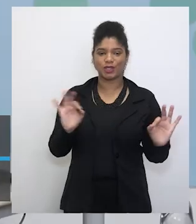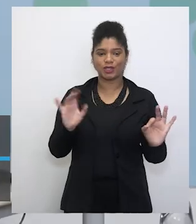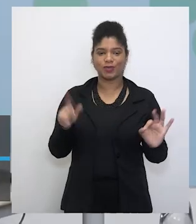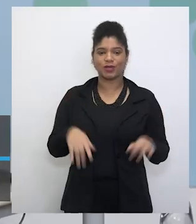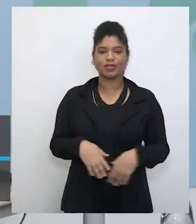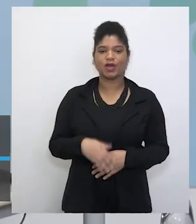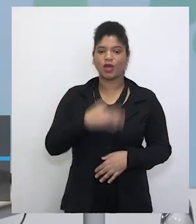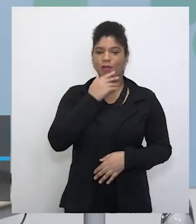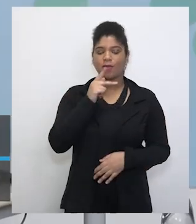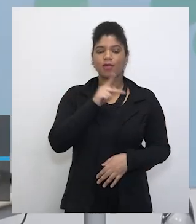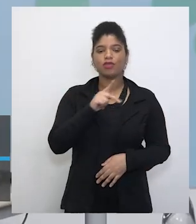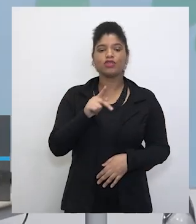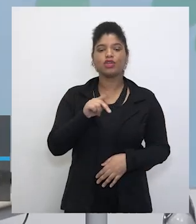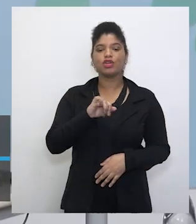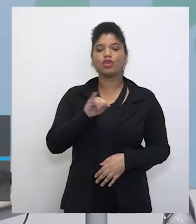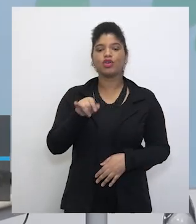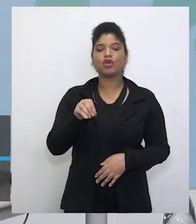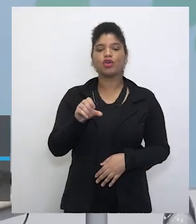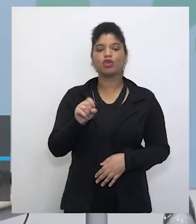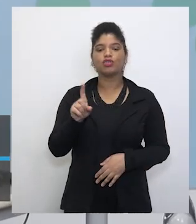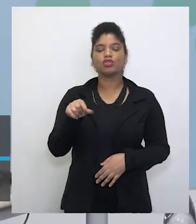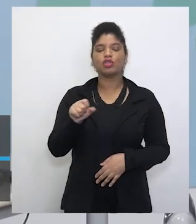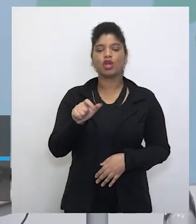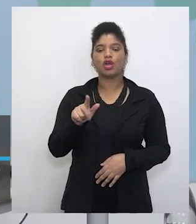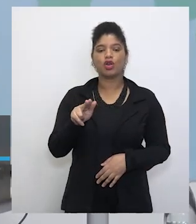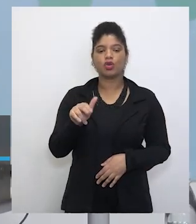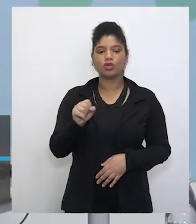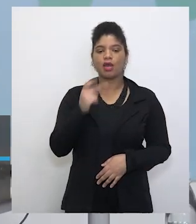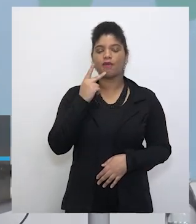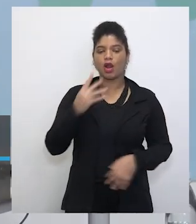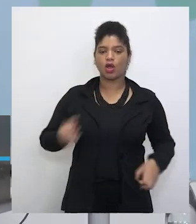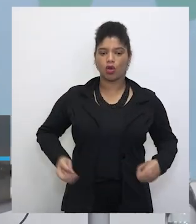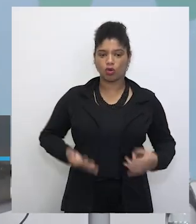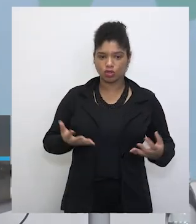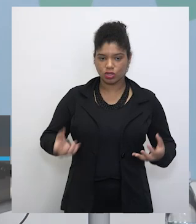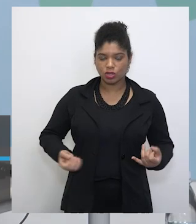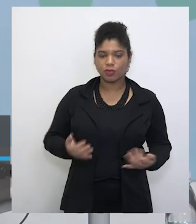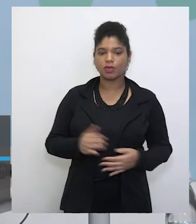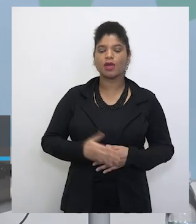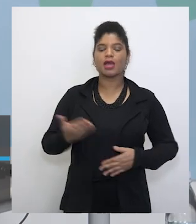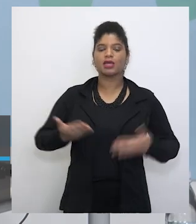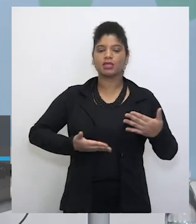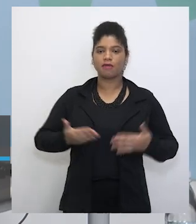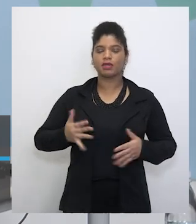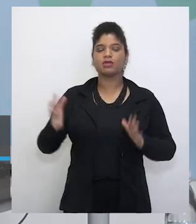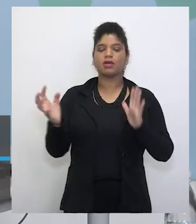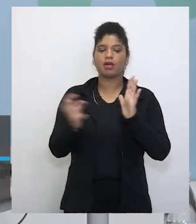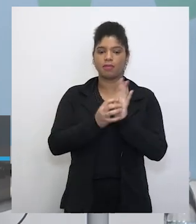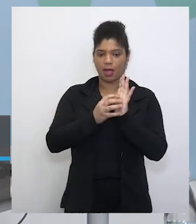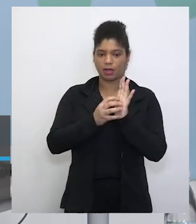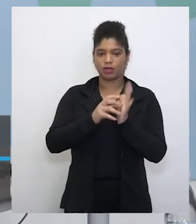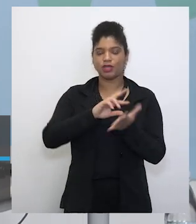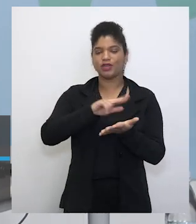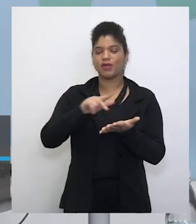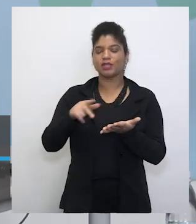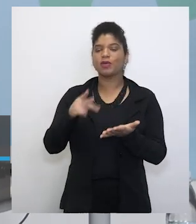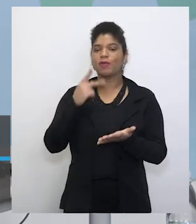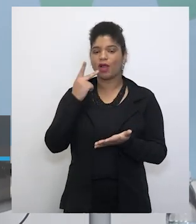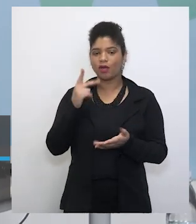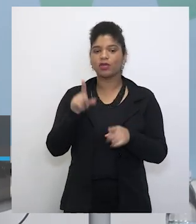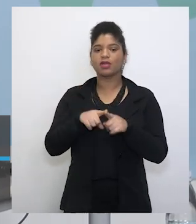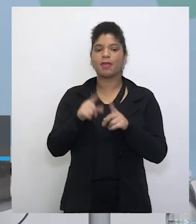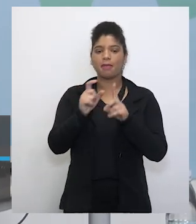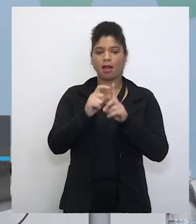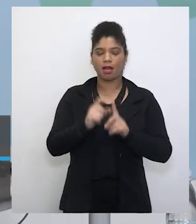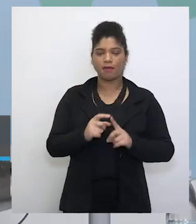O Pro José Luiz, ele falou consumptions, service, impacts. Vários professores falando as mesmas